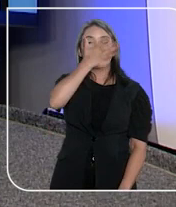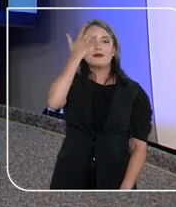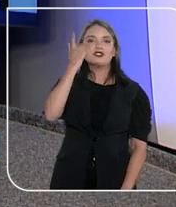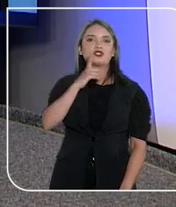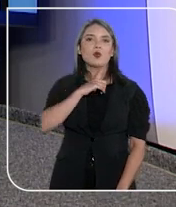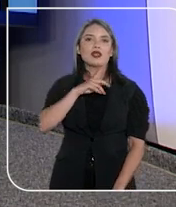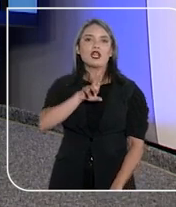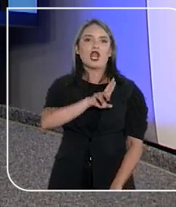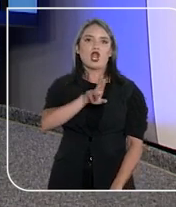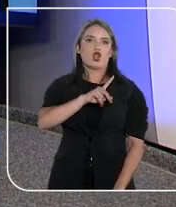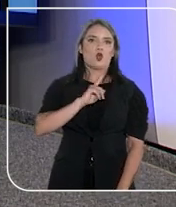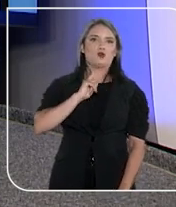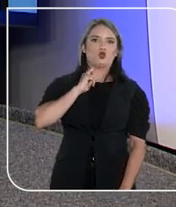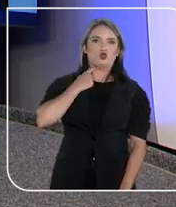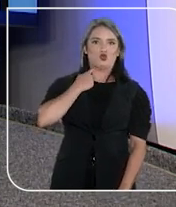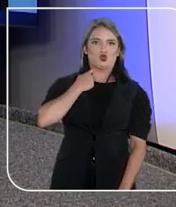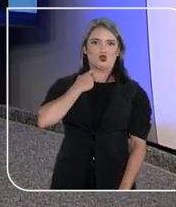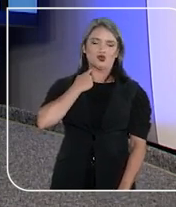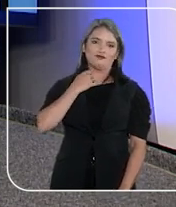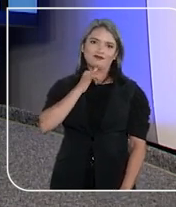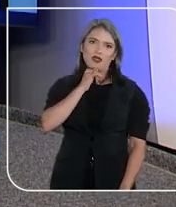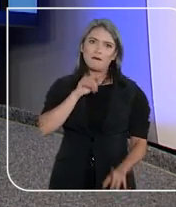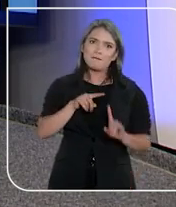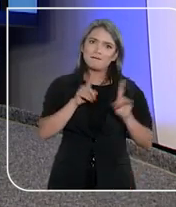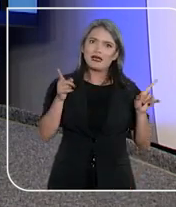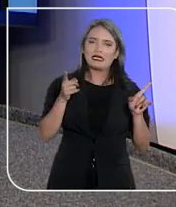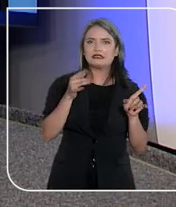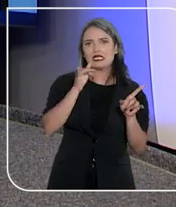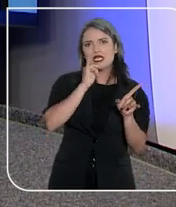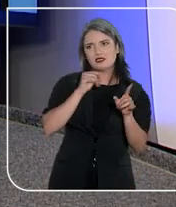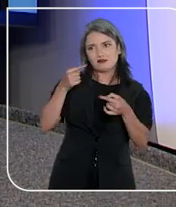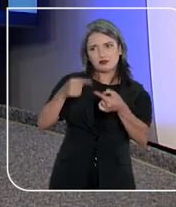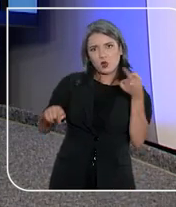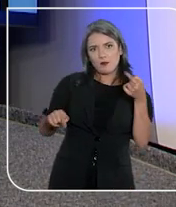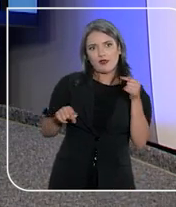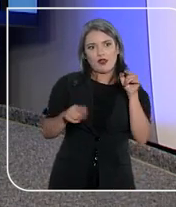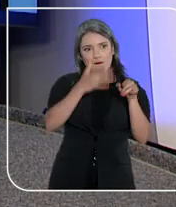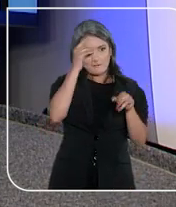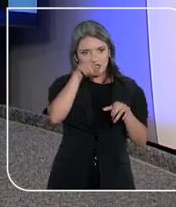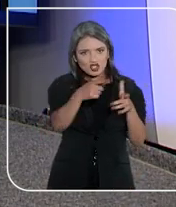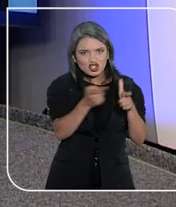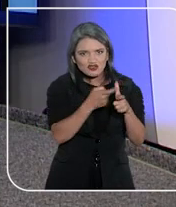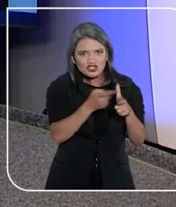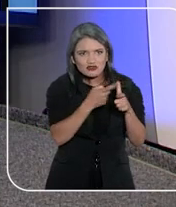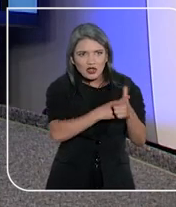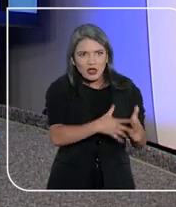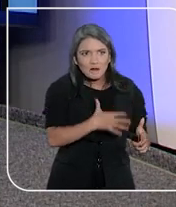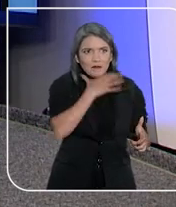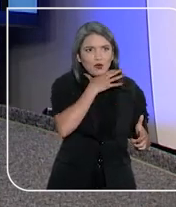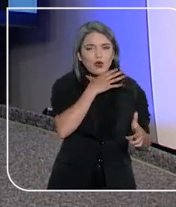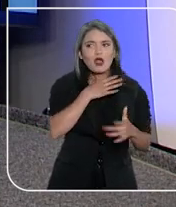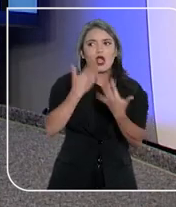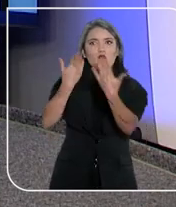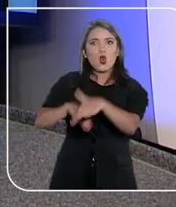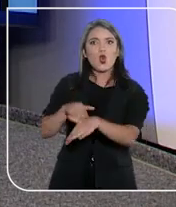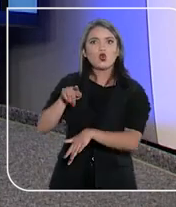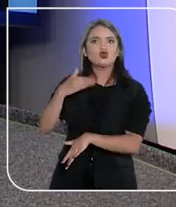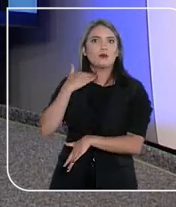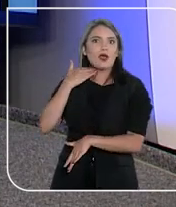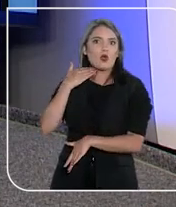aí negativado, mas haveria uma incompatibilidade, por exemplo, se essa pessoa fizer concurso público para uma instituição